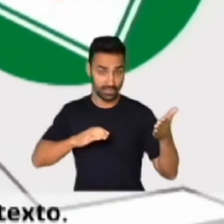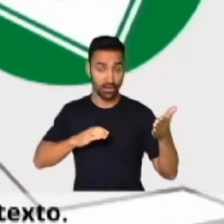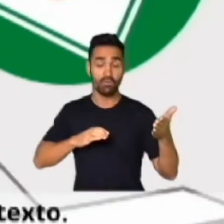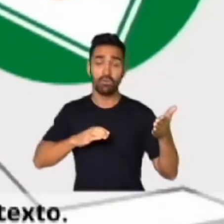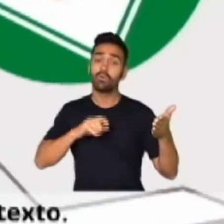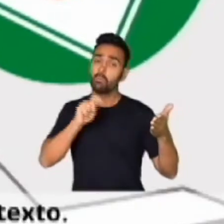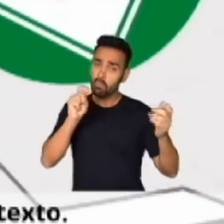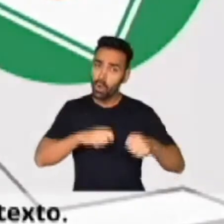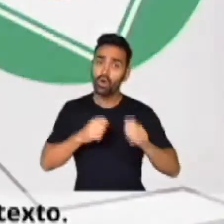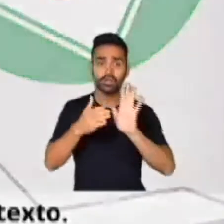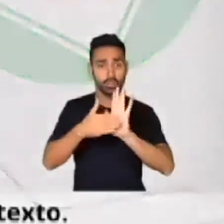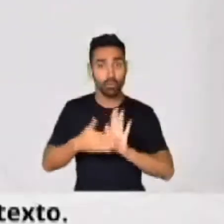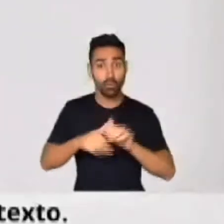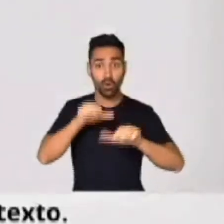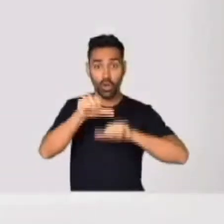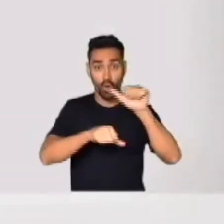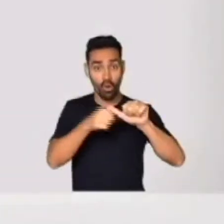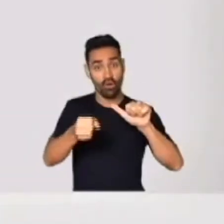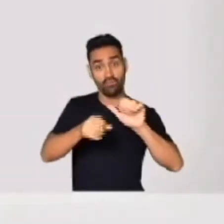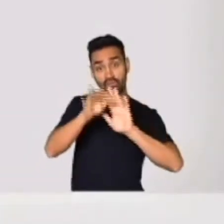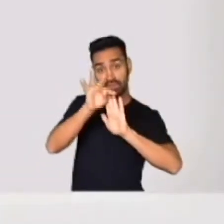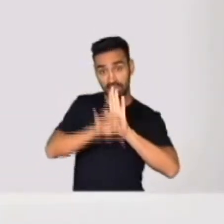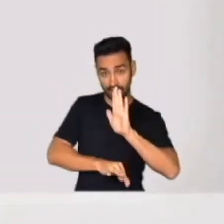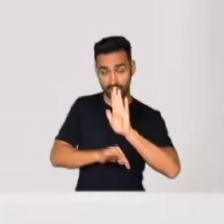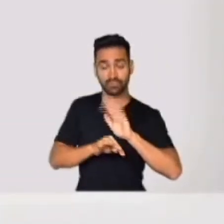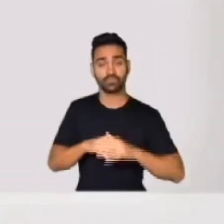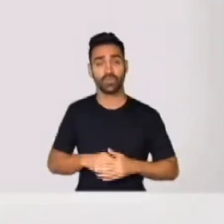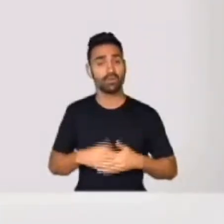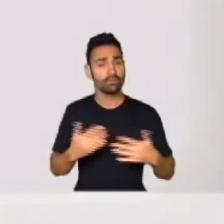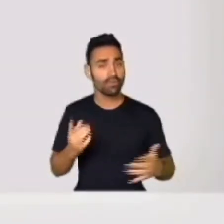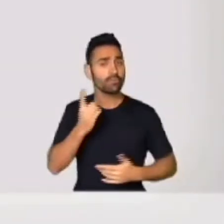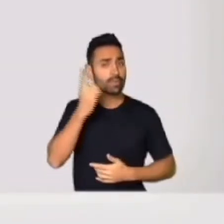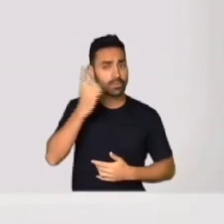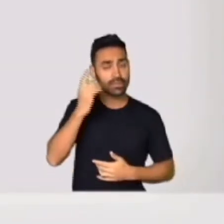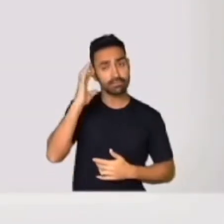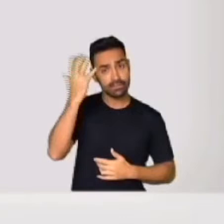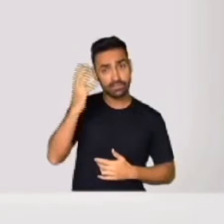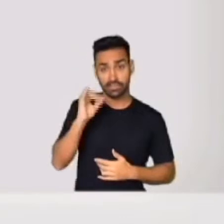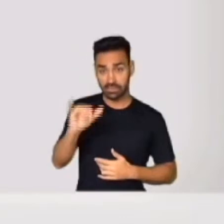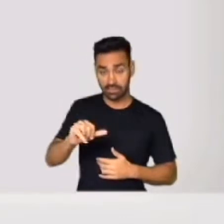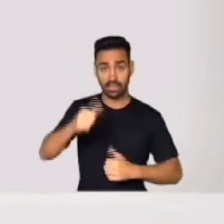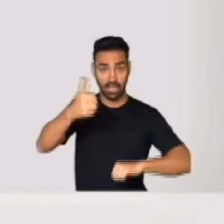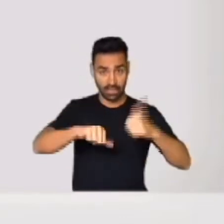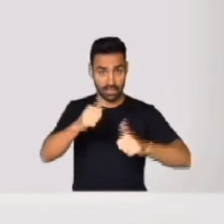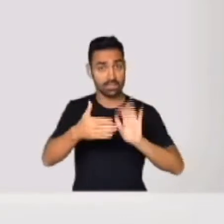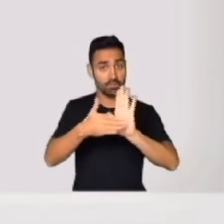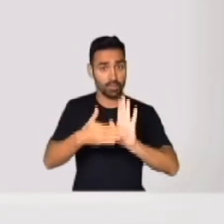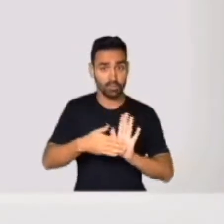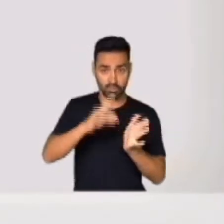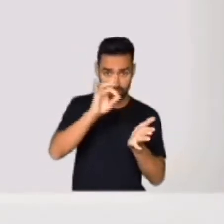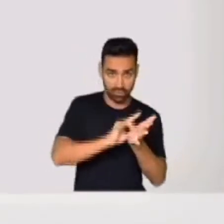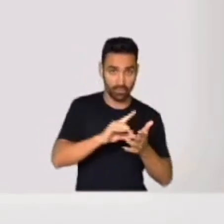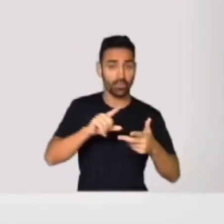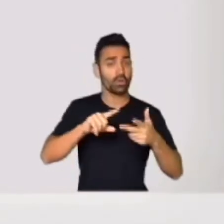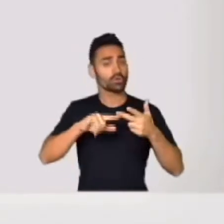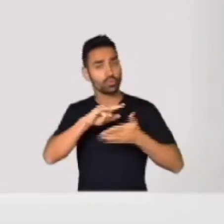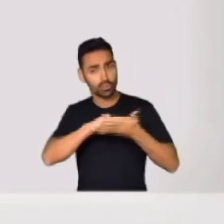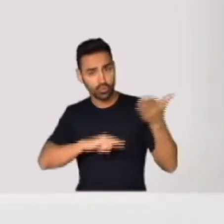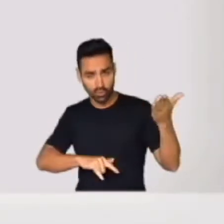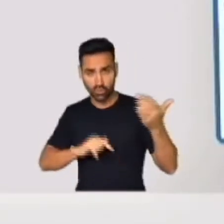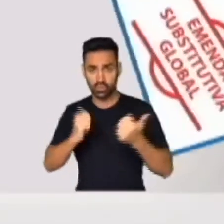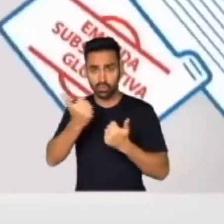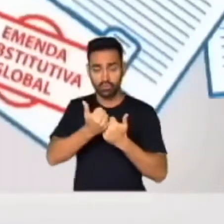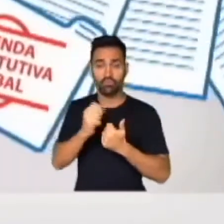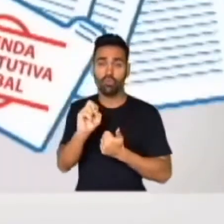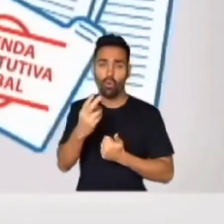que podem propor uma nova versão do texto. Nesse caso, os deputados decidem se analisam a proposta original, o substitutivo ou até